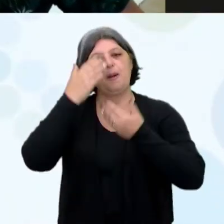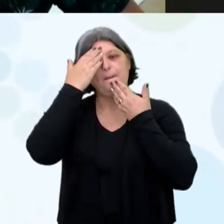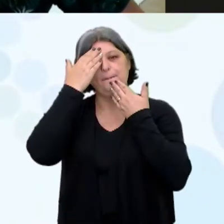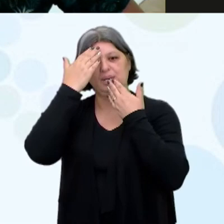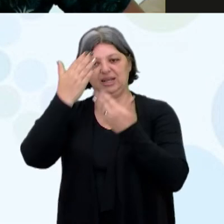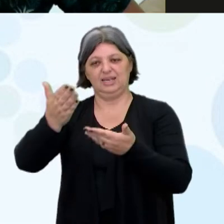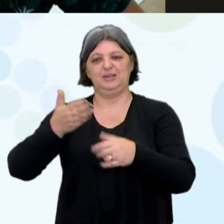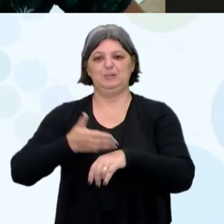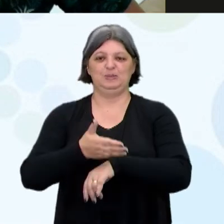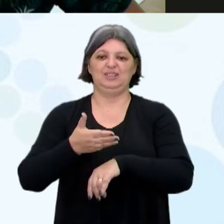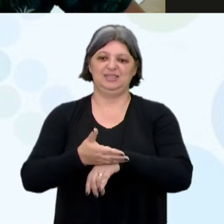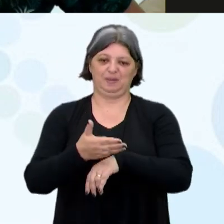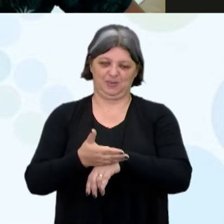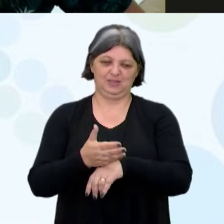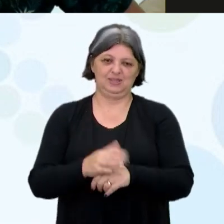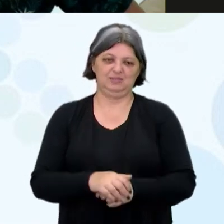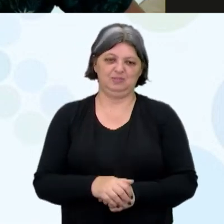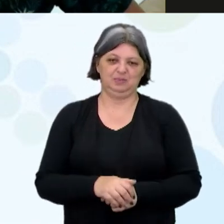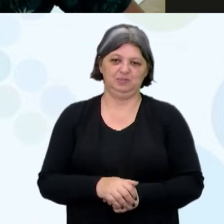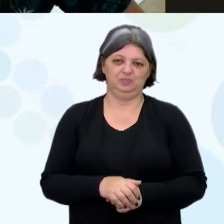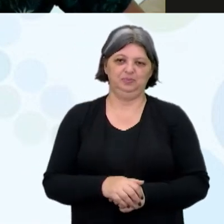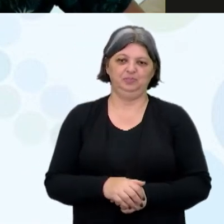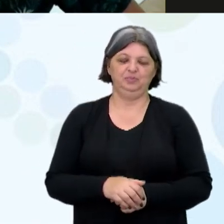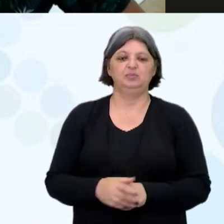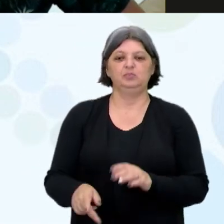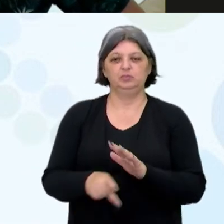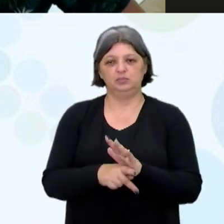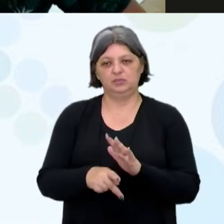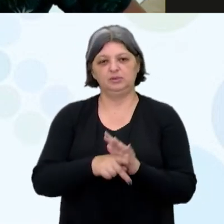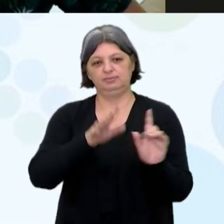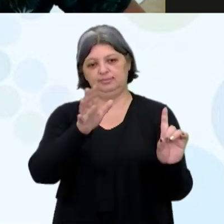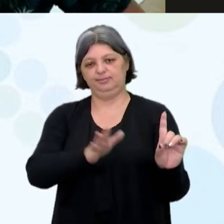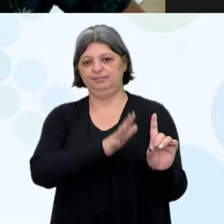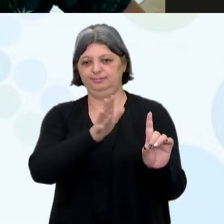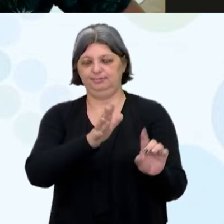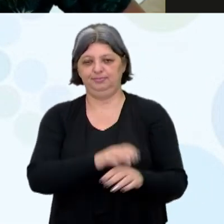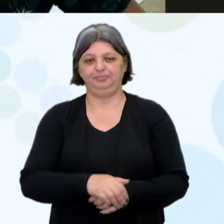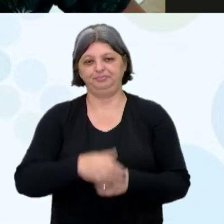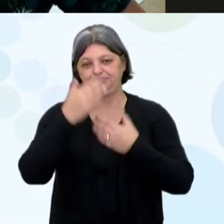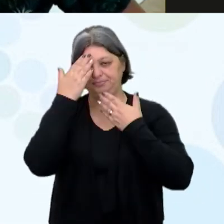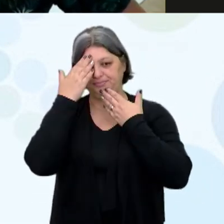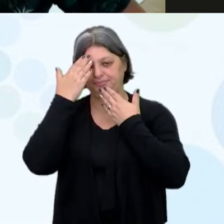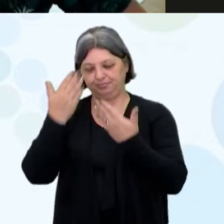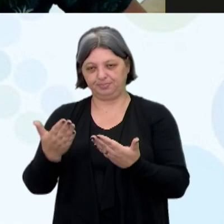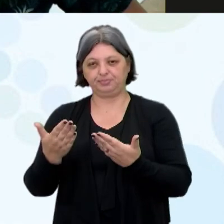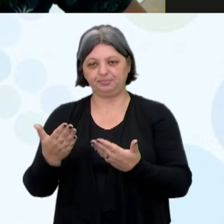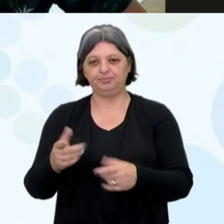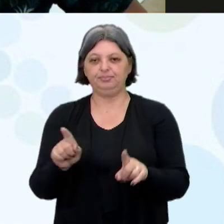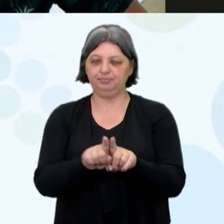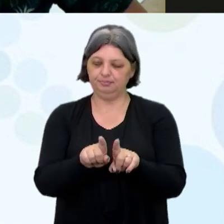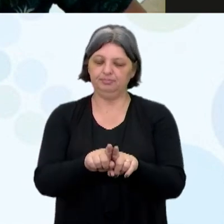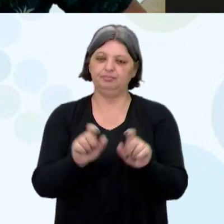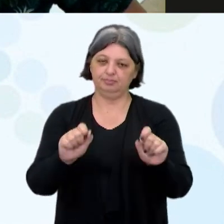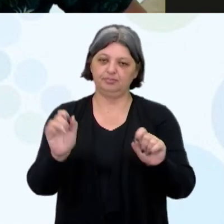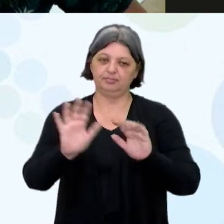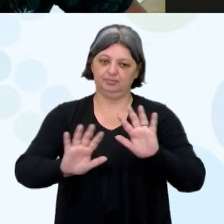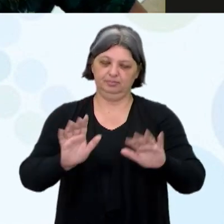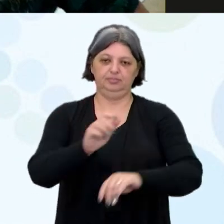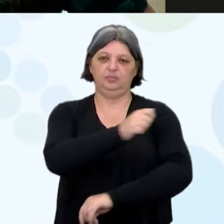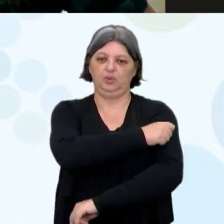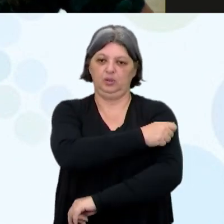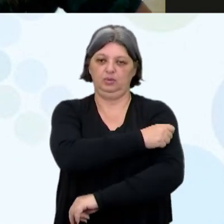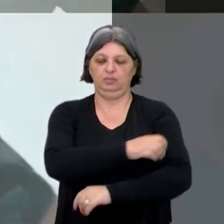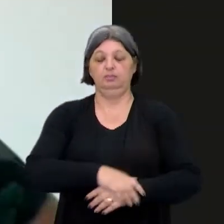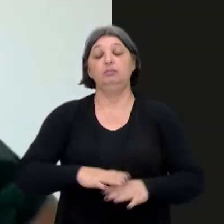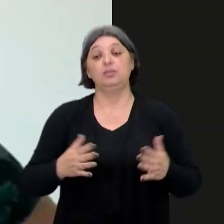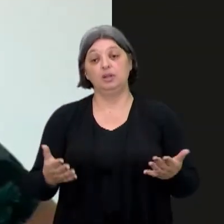ter participado, por ter trazido aí suas contribuições. Pode se despedir aí dos estudantes que estão assistindo nossa aula. Bom, então eu